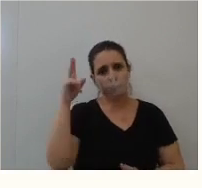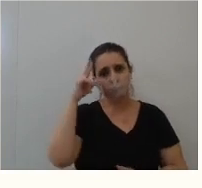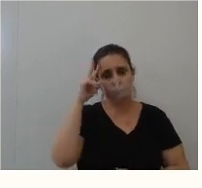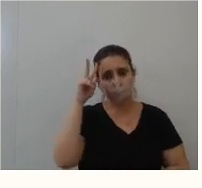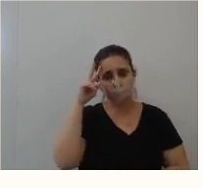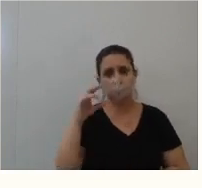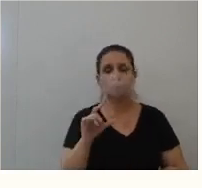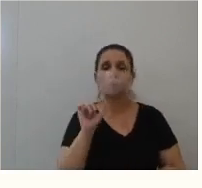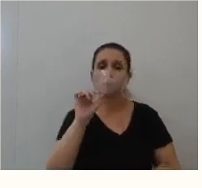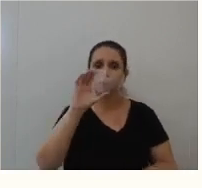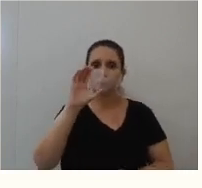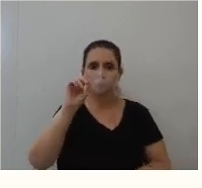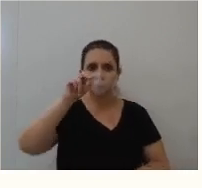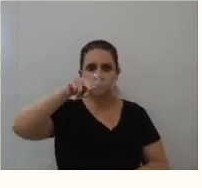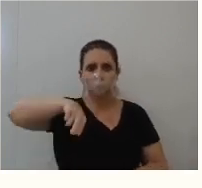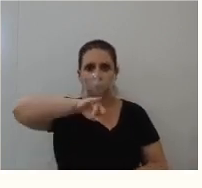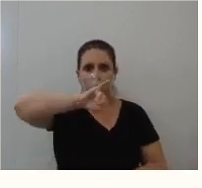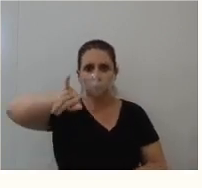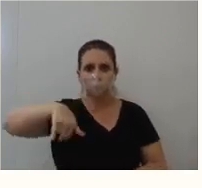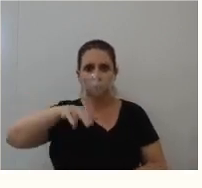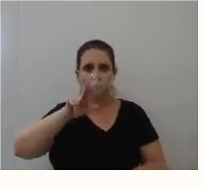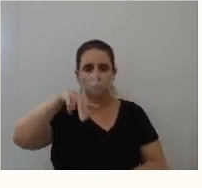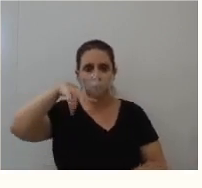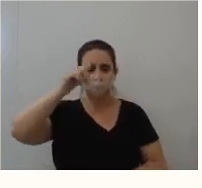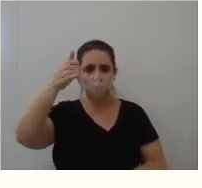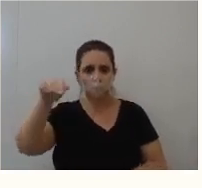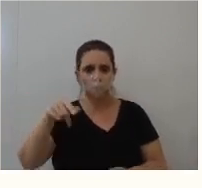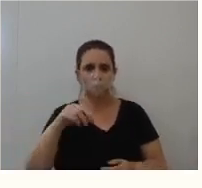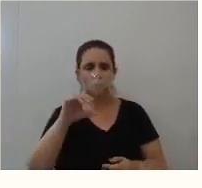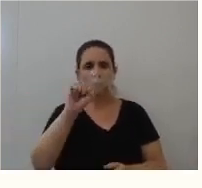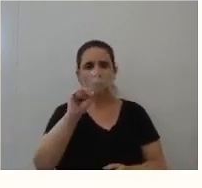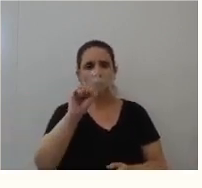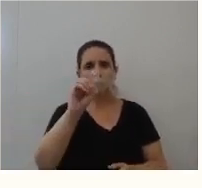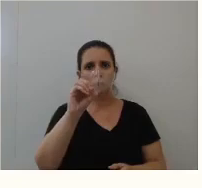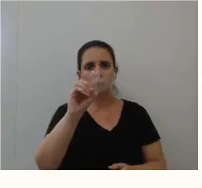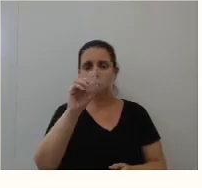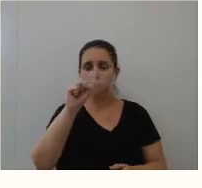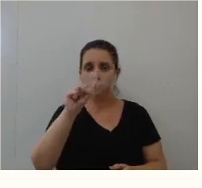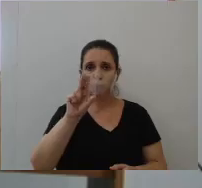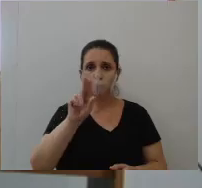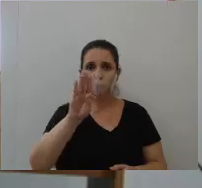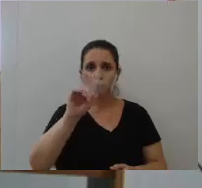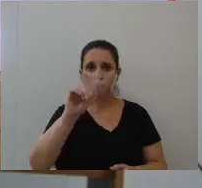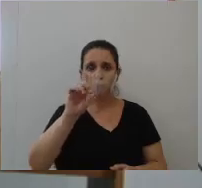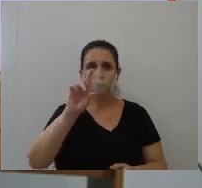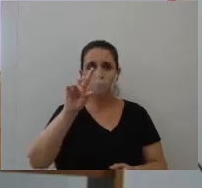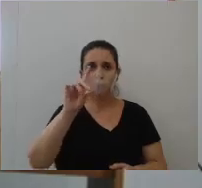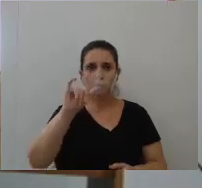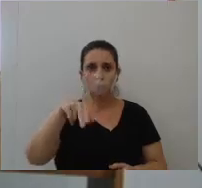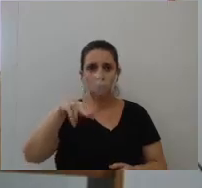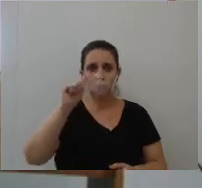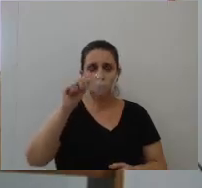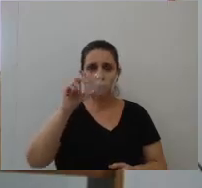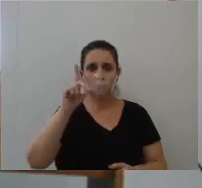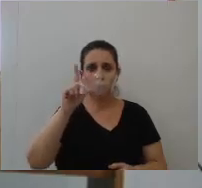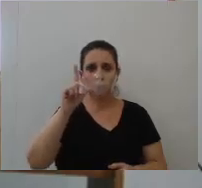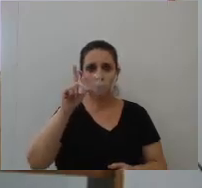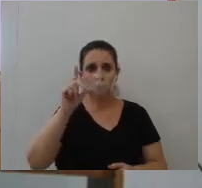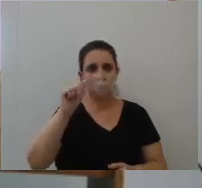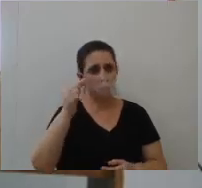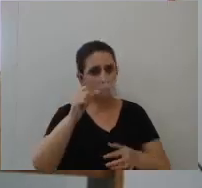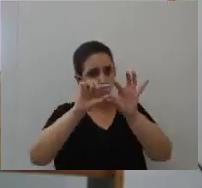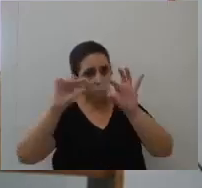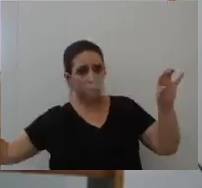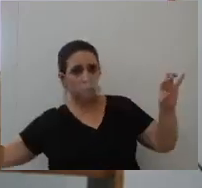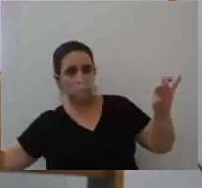são conjunções subordinativas, por quê? Porque elas vão introduzir orações subordinadas.